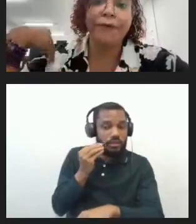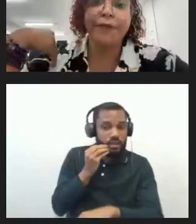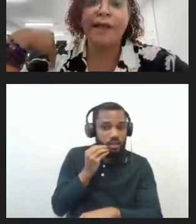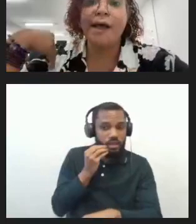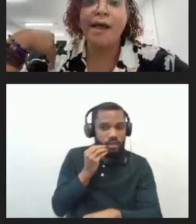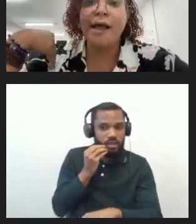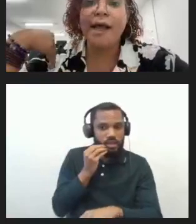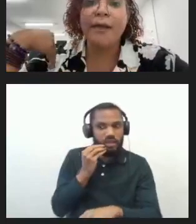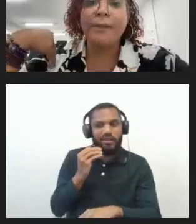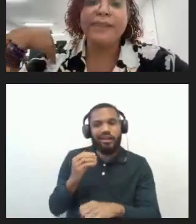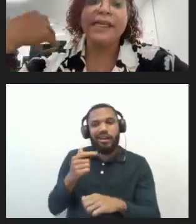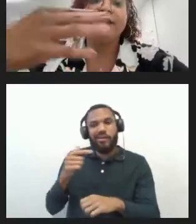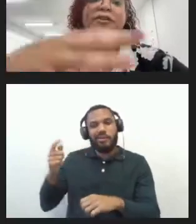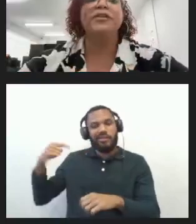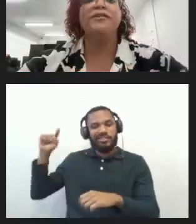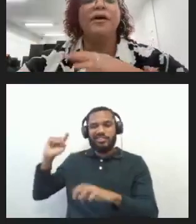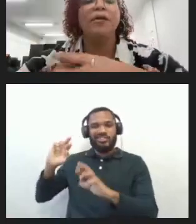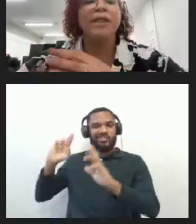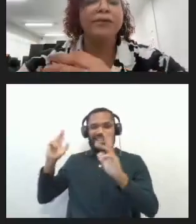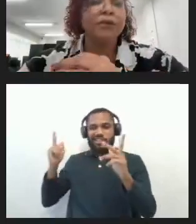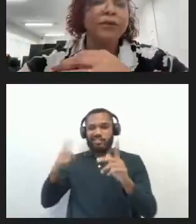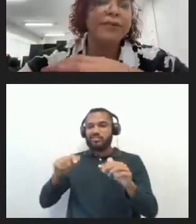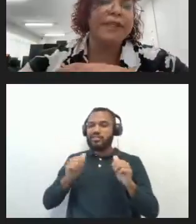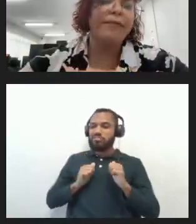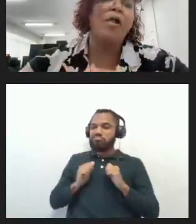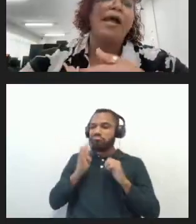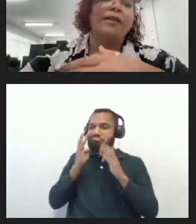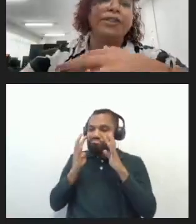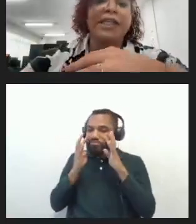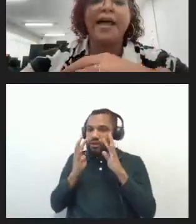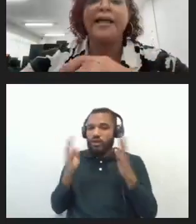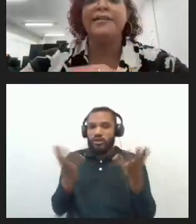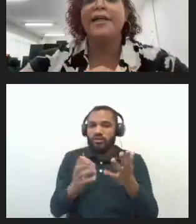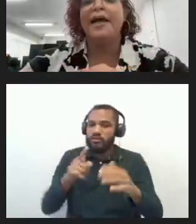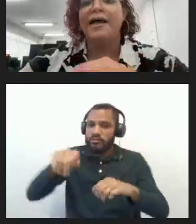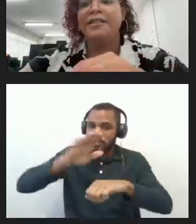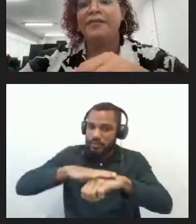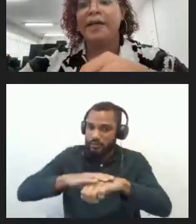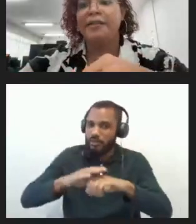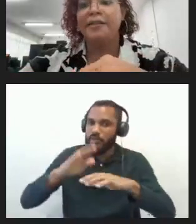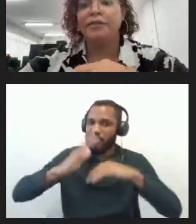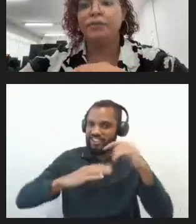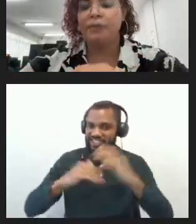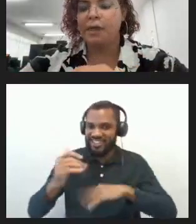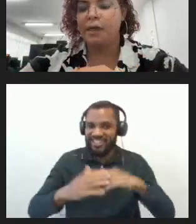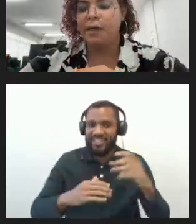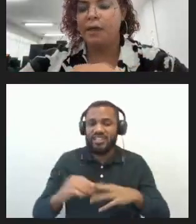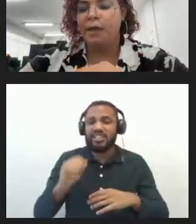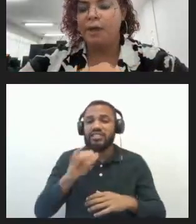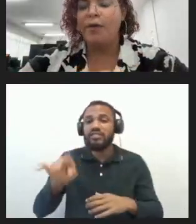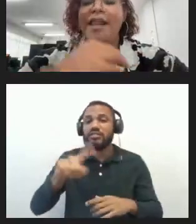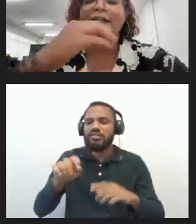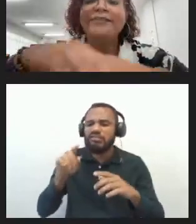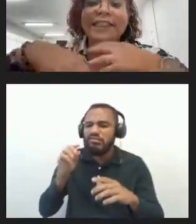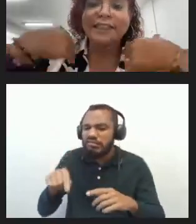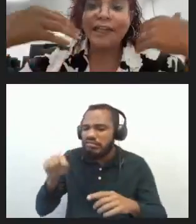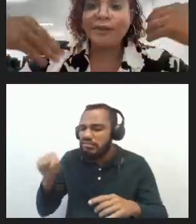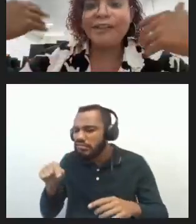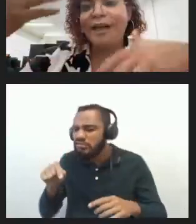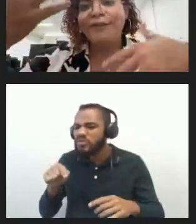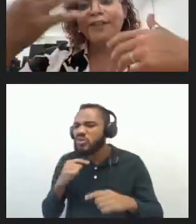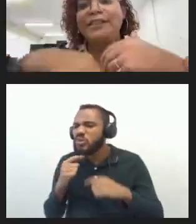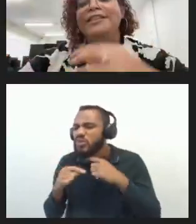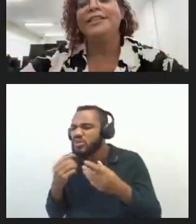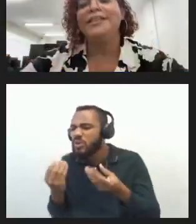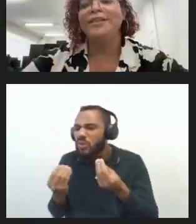diferente de como foi na aula passada. Então, se tiver alguma dúvida, colocar no chat, a gente vai dando uma olhada e vai